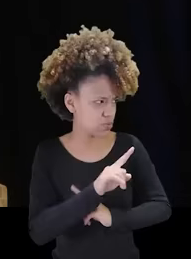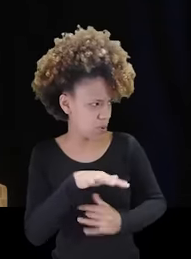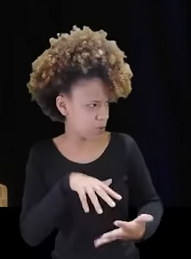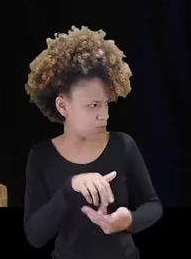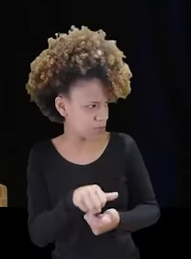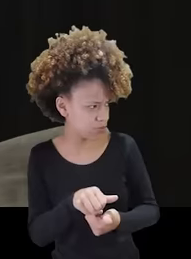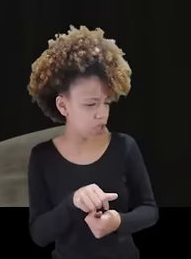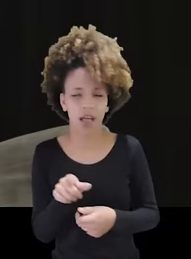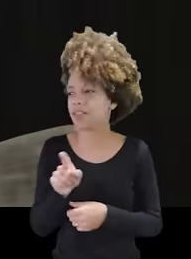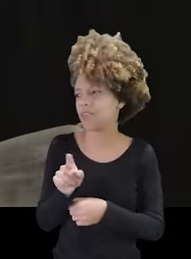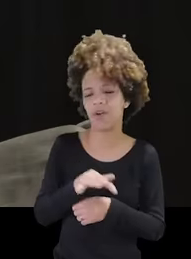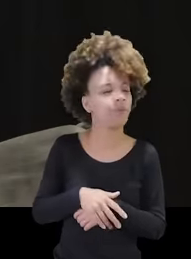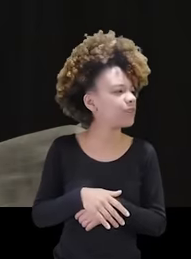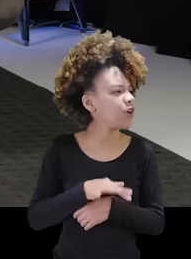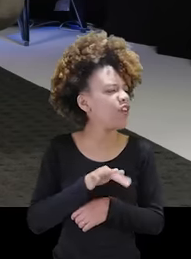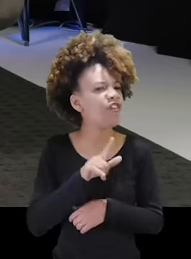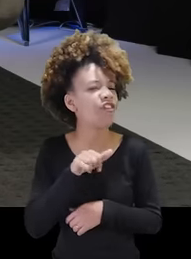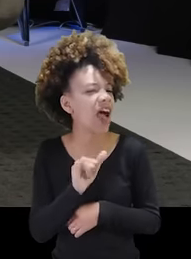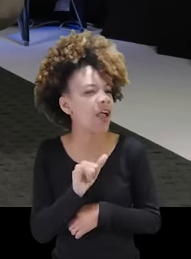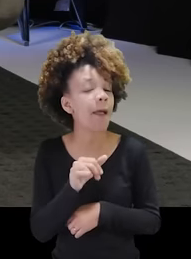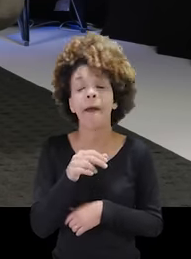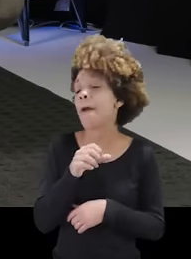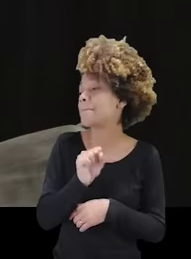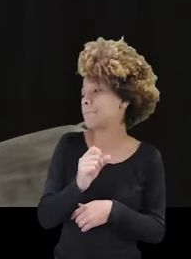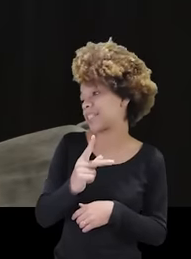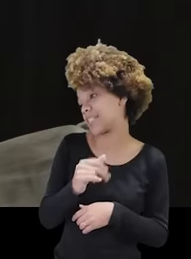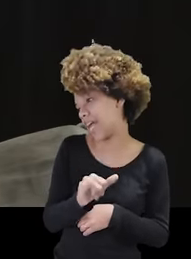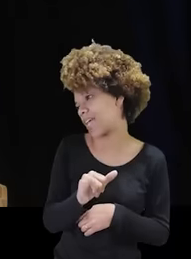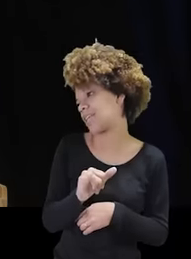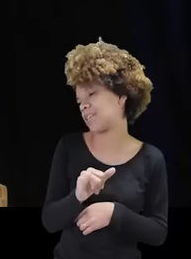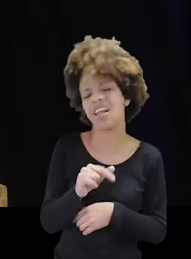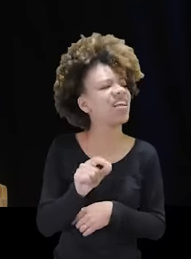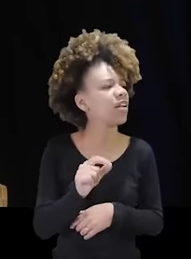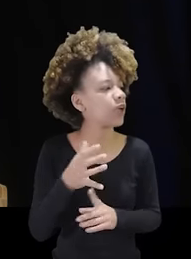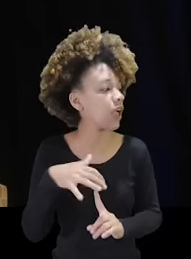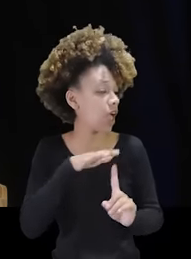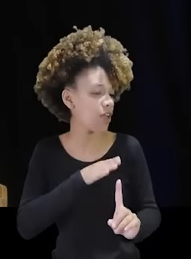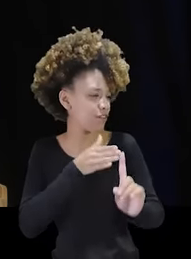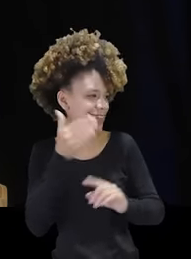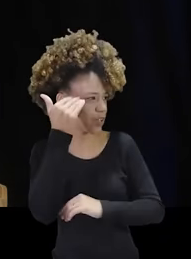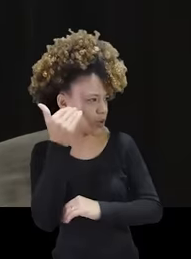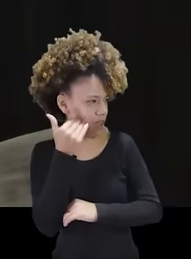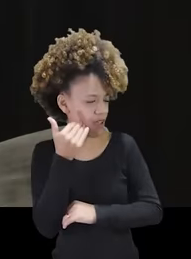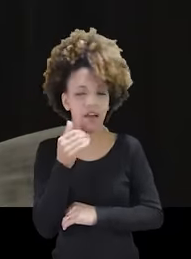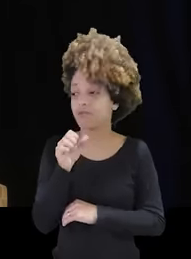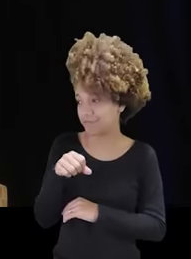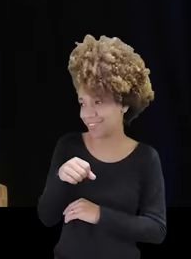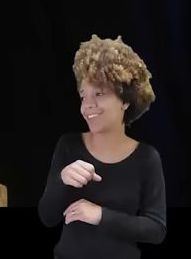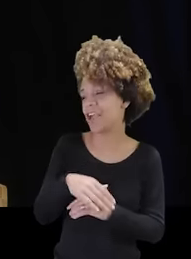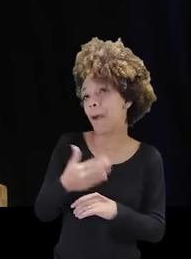né o flappy ele é o quê ele é o rei da Coreia é mesmo